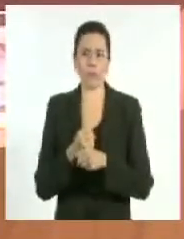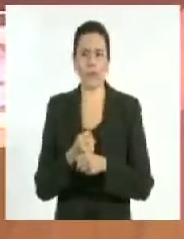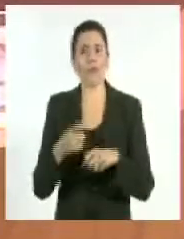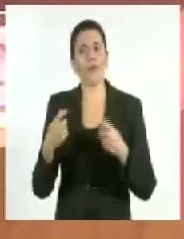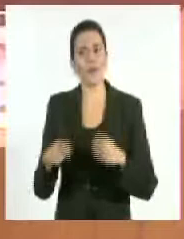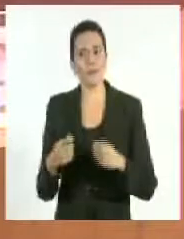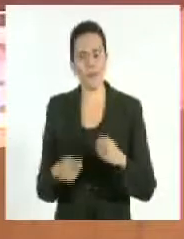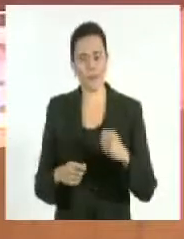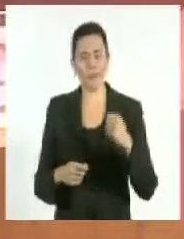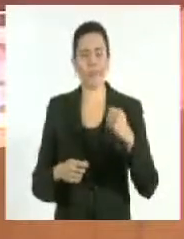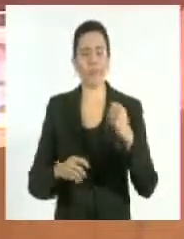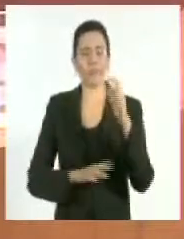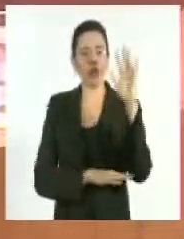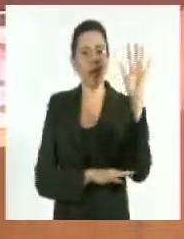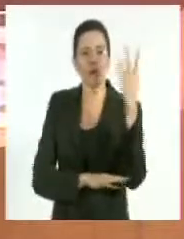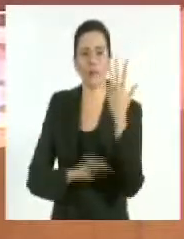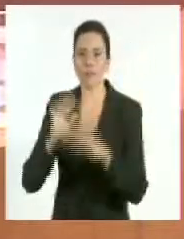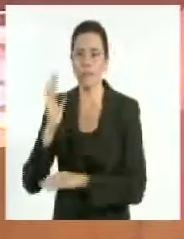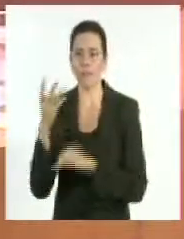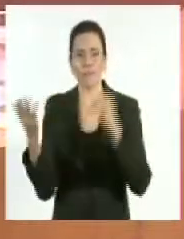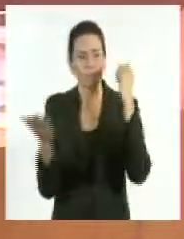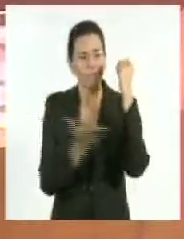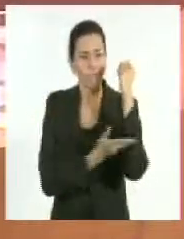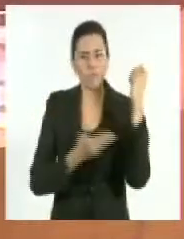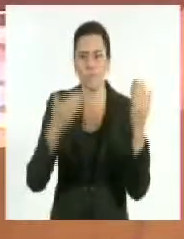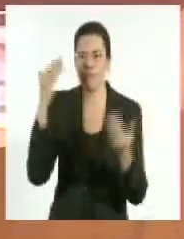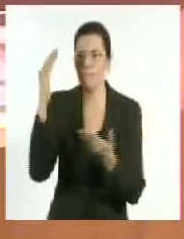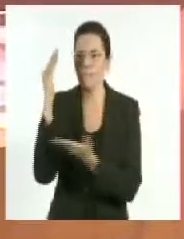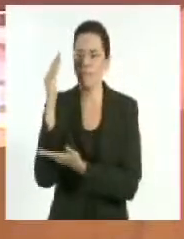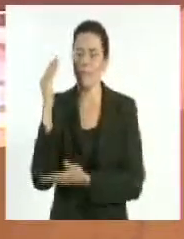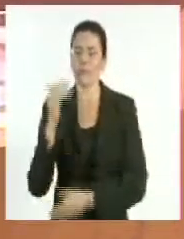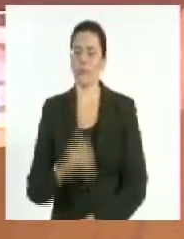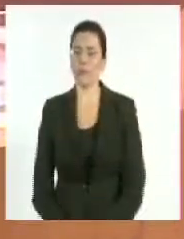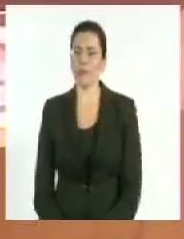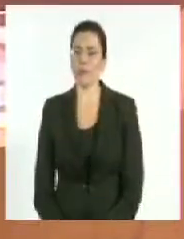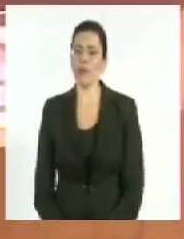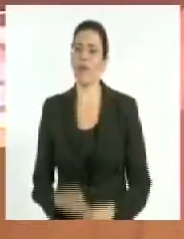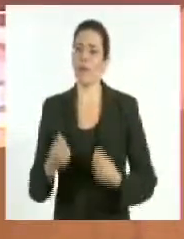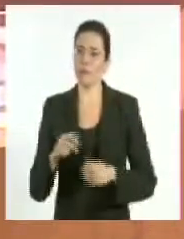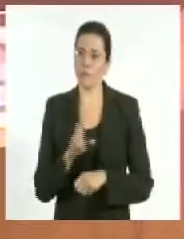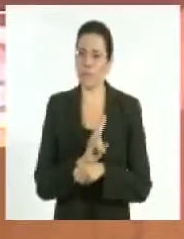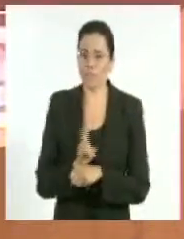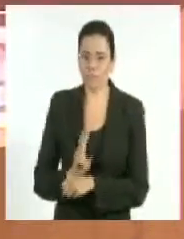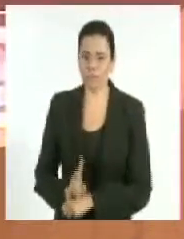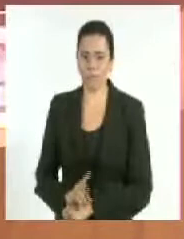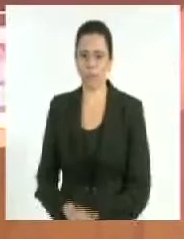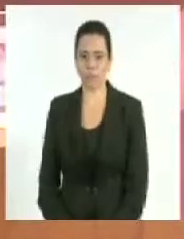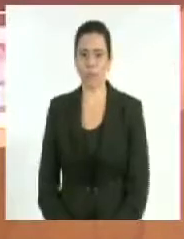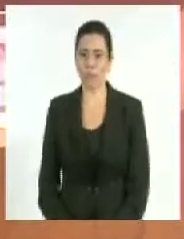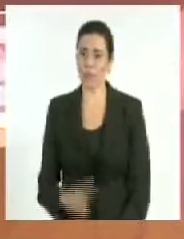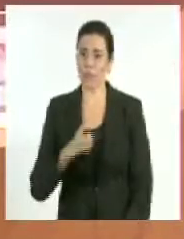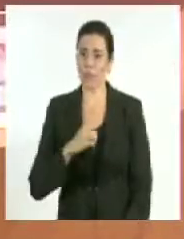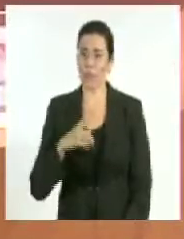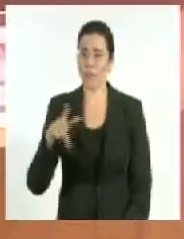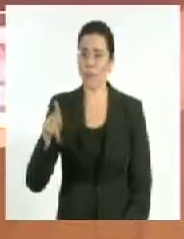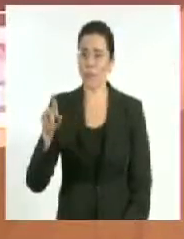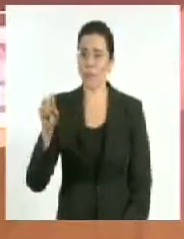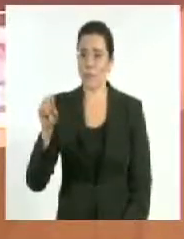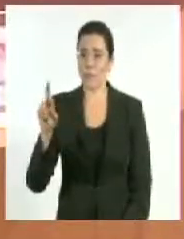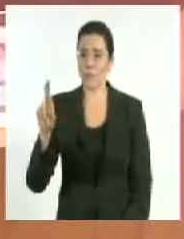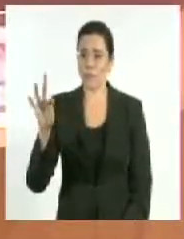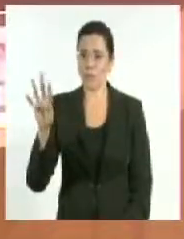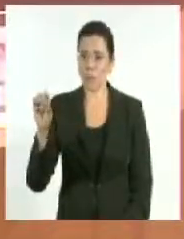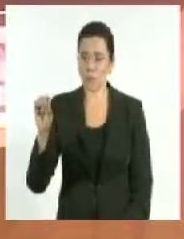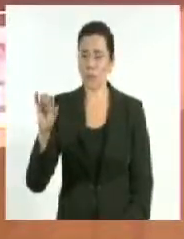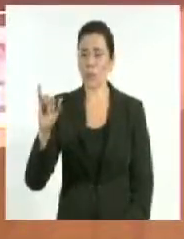Luís é o ponto de escoamento dessa produção, o porto de Itaqui. A cidade de São Luís tem custos com